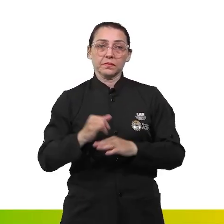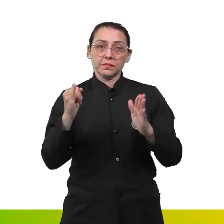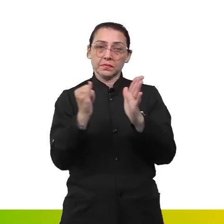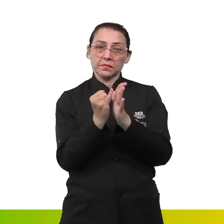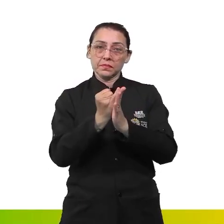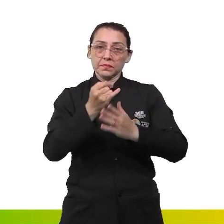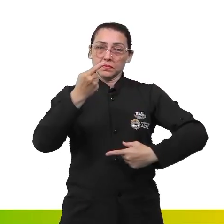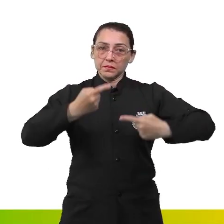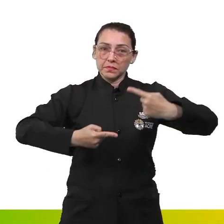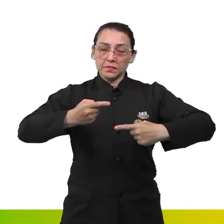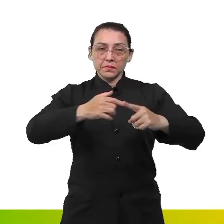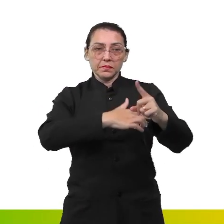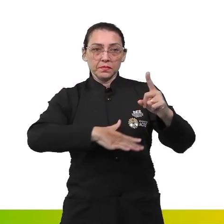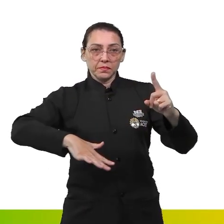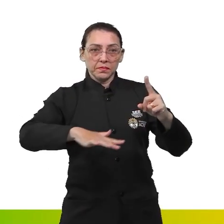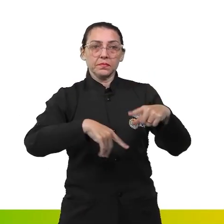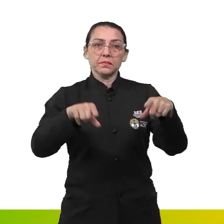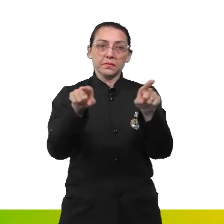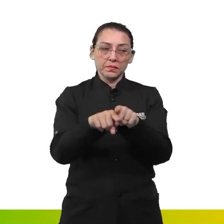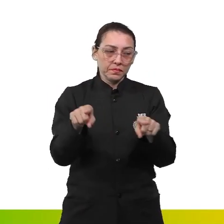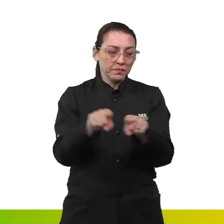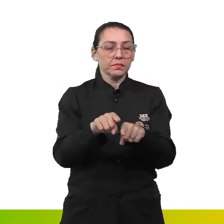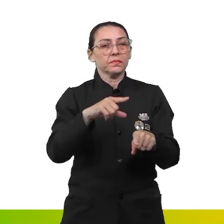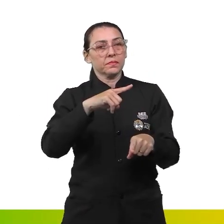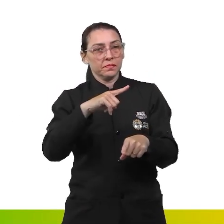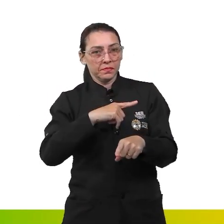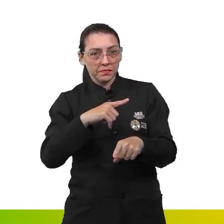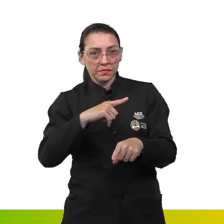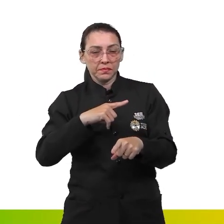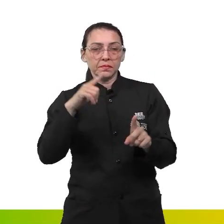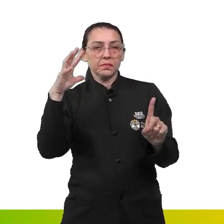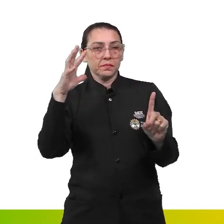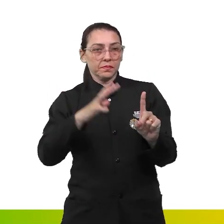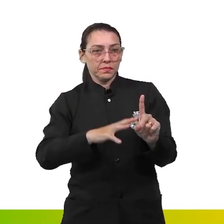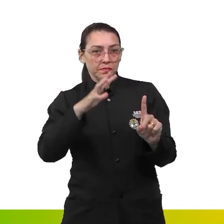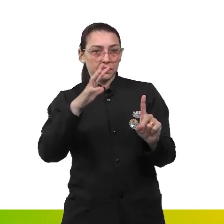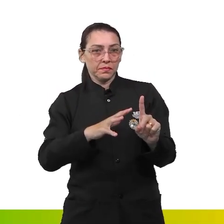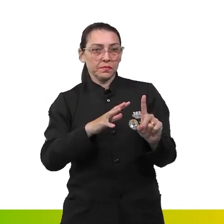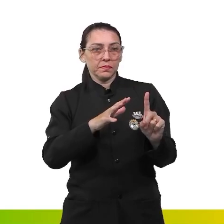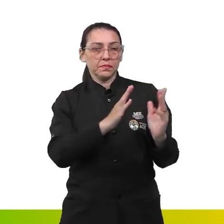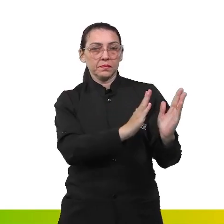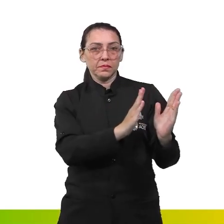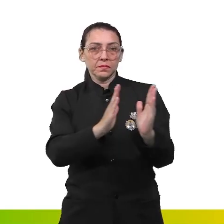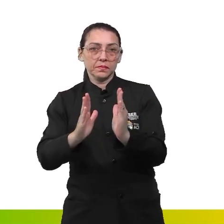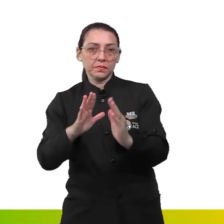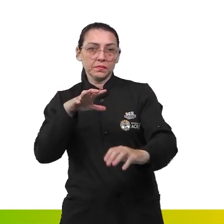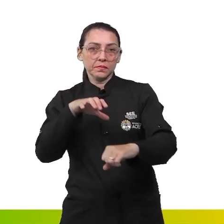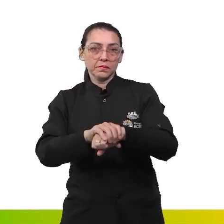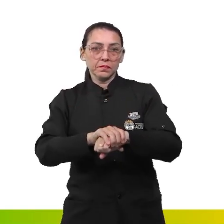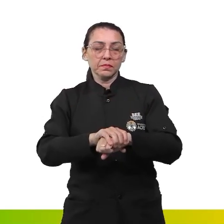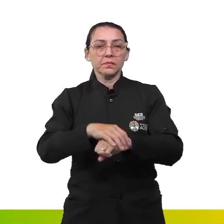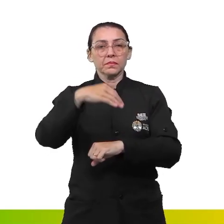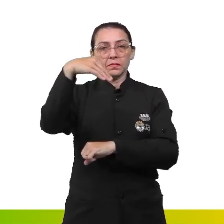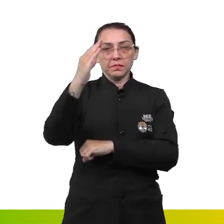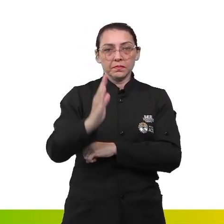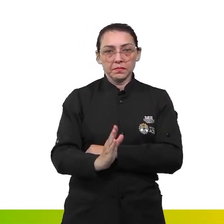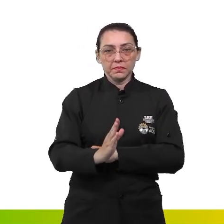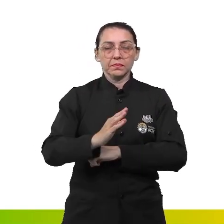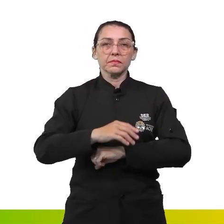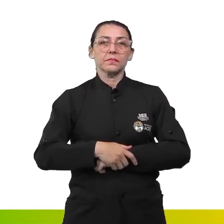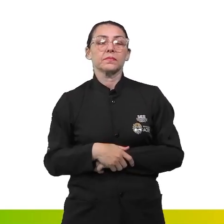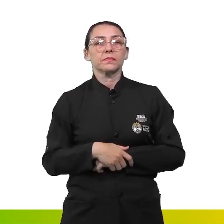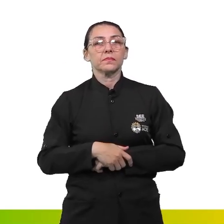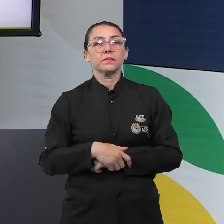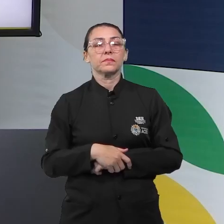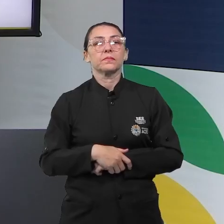instituições políticas e sociais também carregam a influência do período colonial brasileiro. Então é como